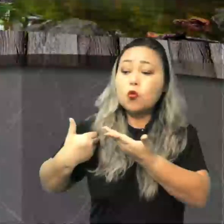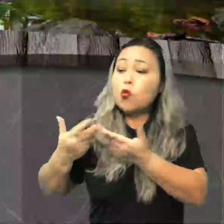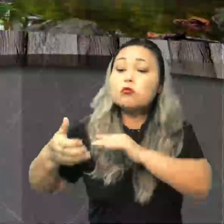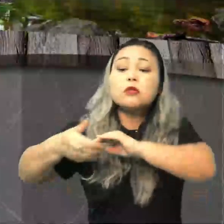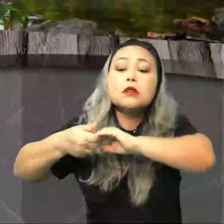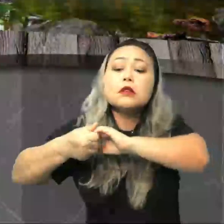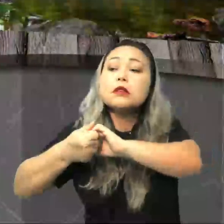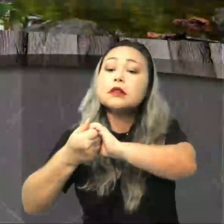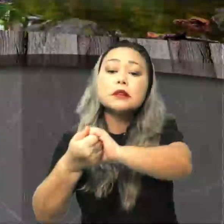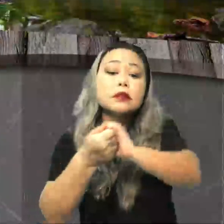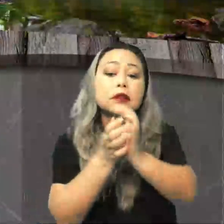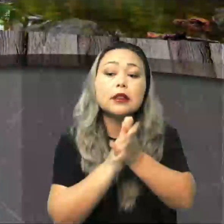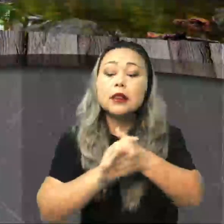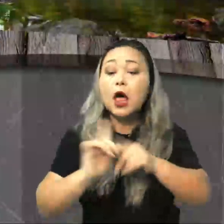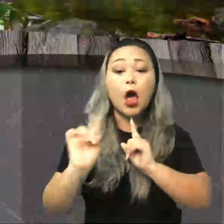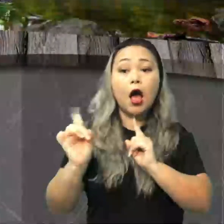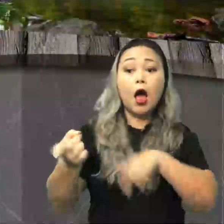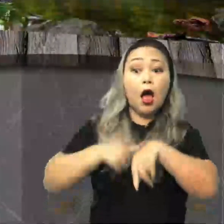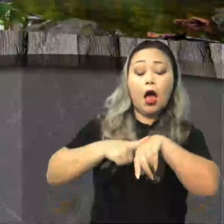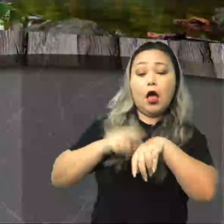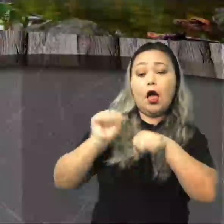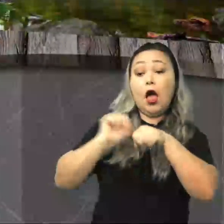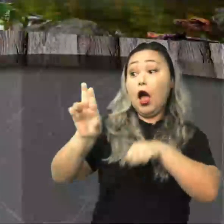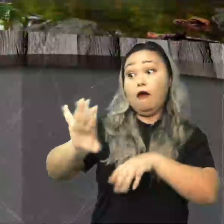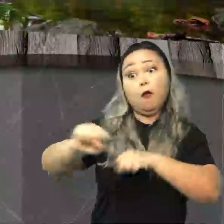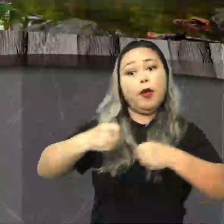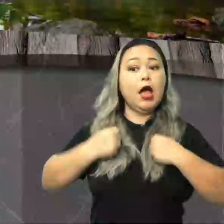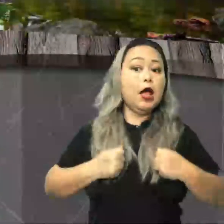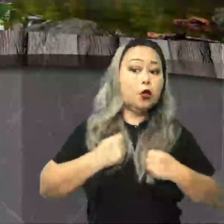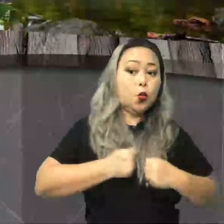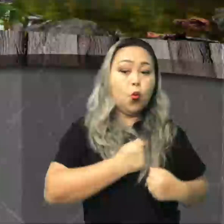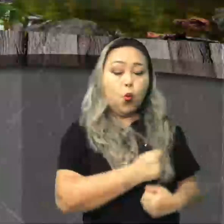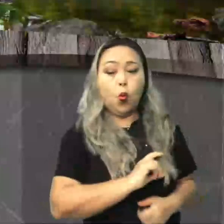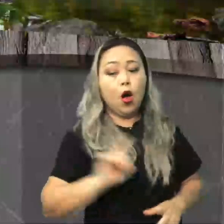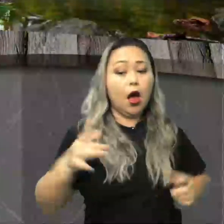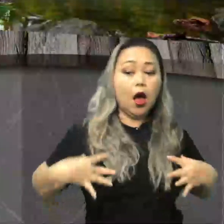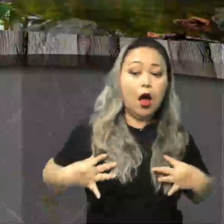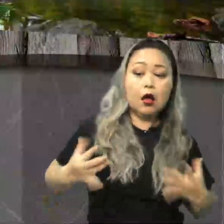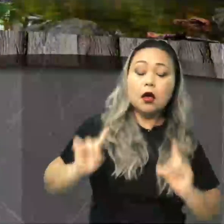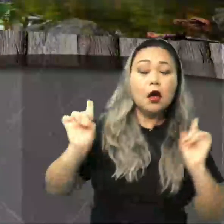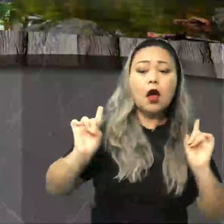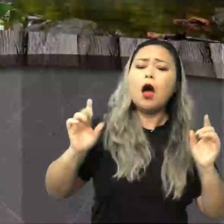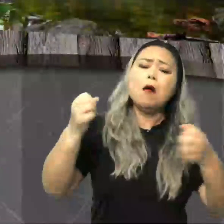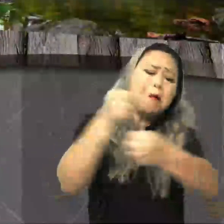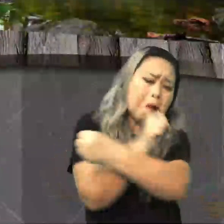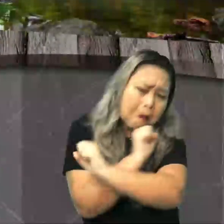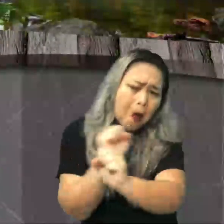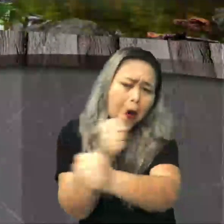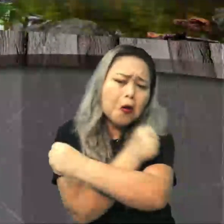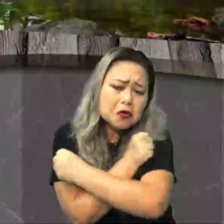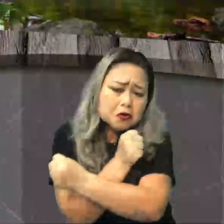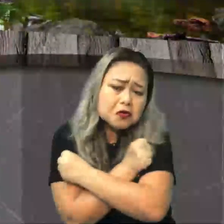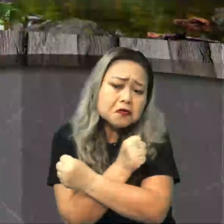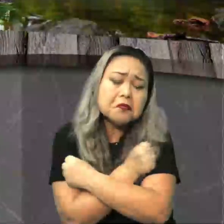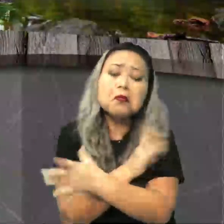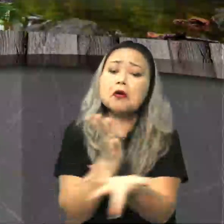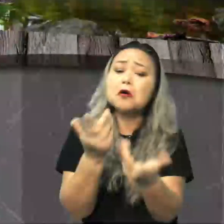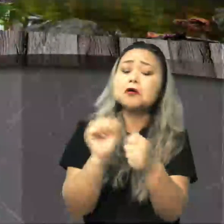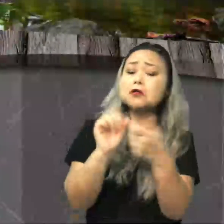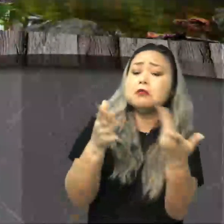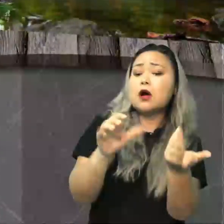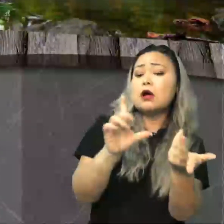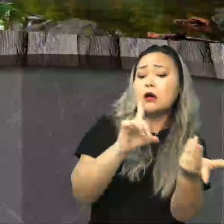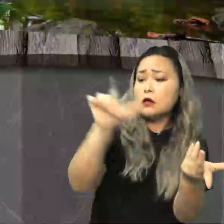ter, tá? Não vou usar a toalha daquela pessoa, não tem isso. Você pode abraçar uma pessoa